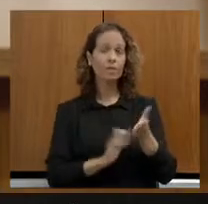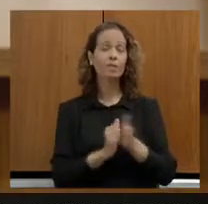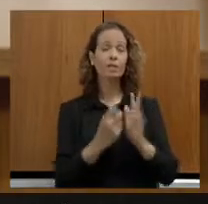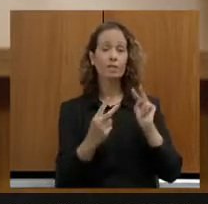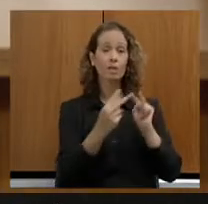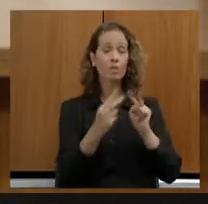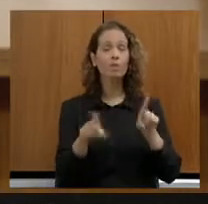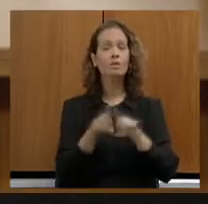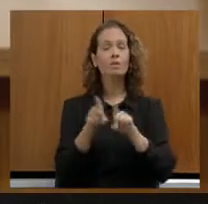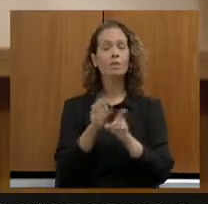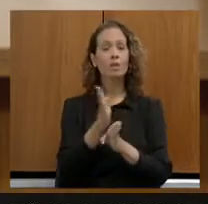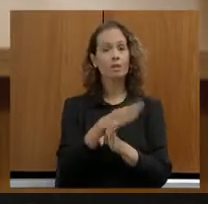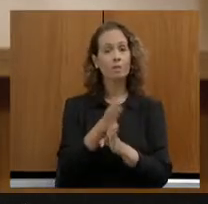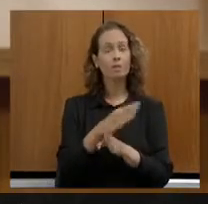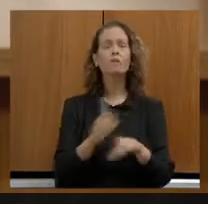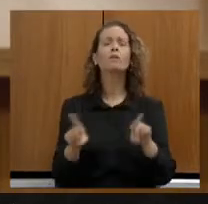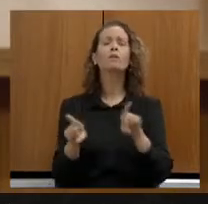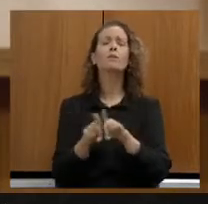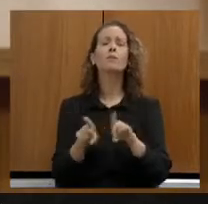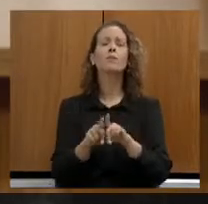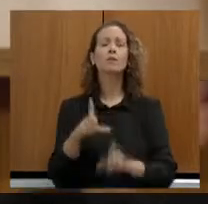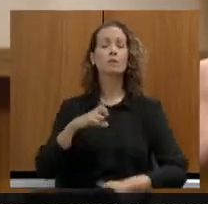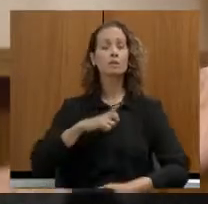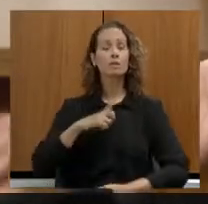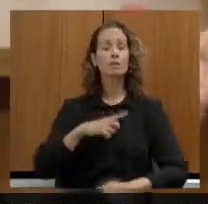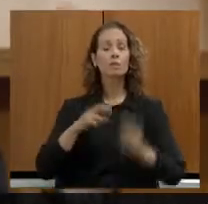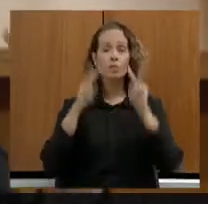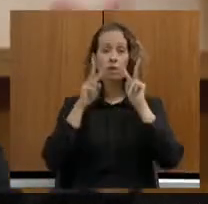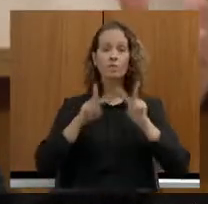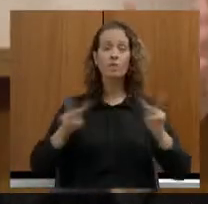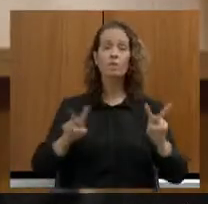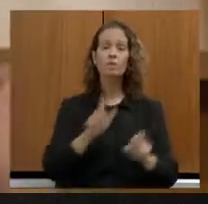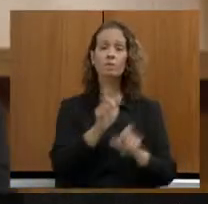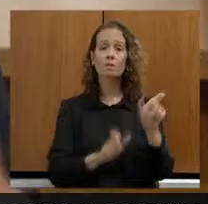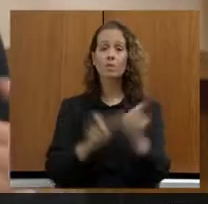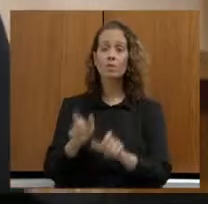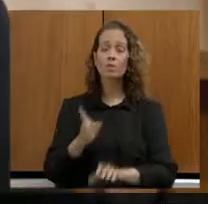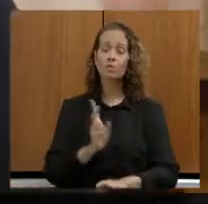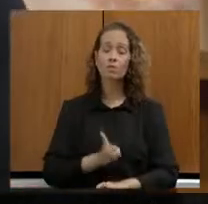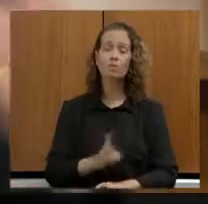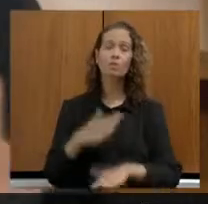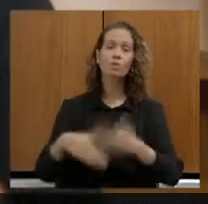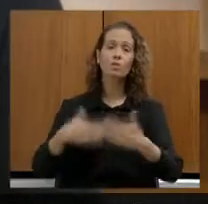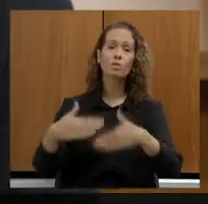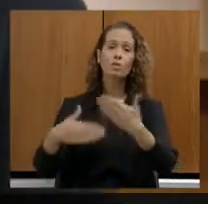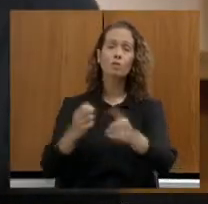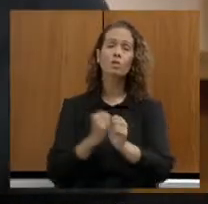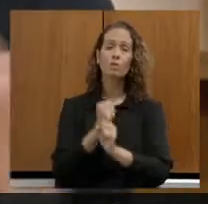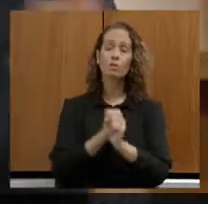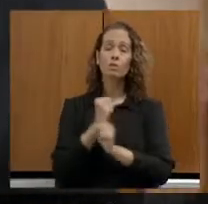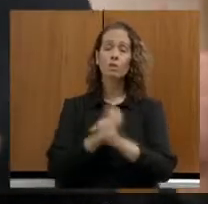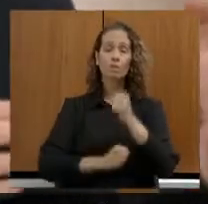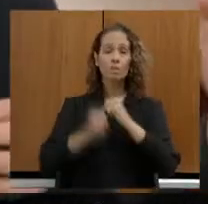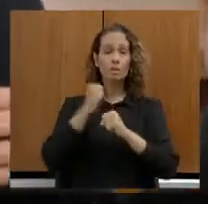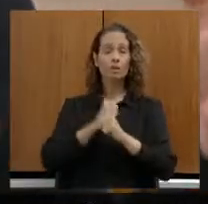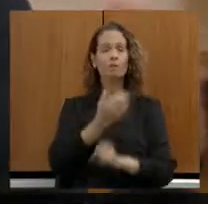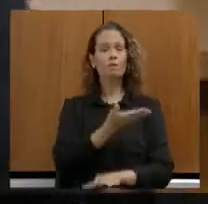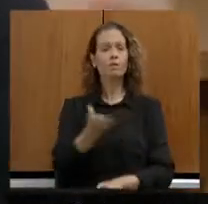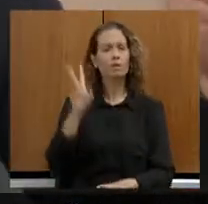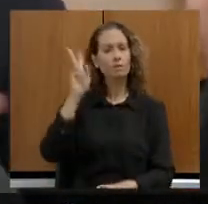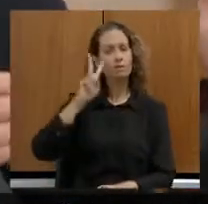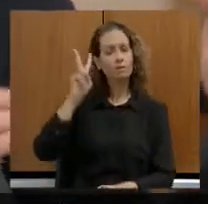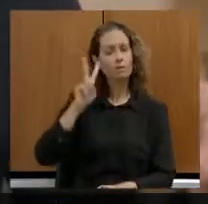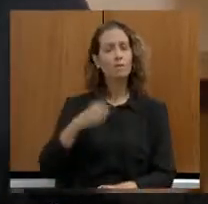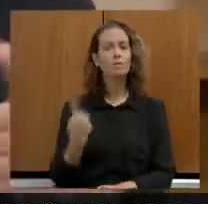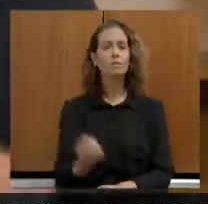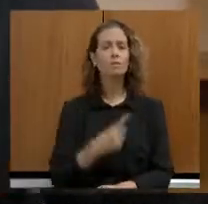remotas e híbridas e temos também essa visão daqueles que ainda seguiam em progressão continuada no ano passado vocês vão se lembrar que a